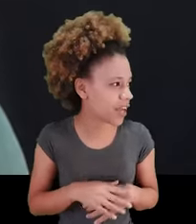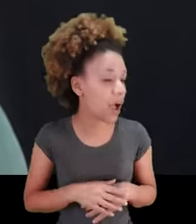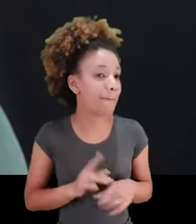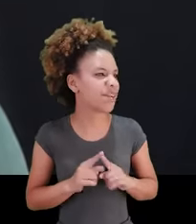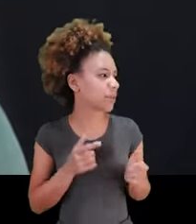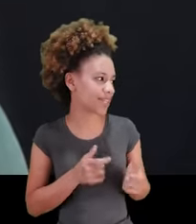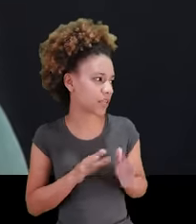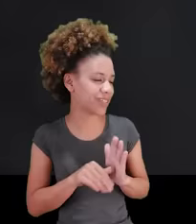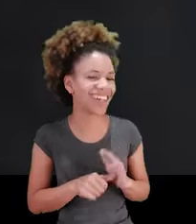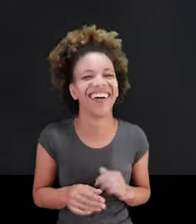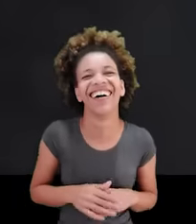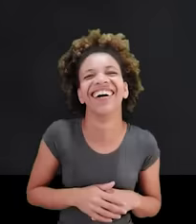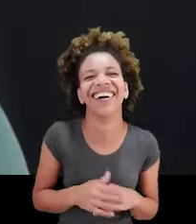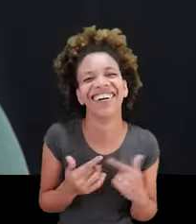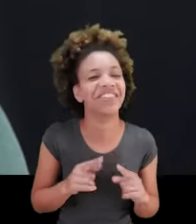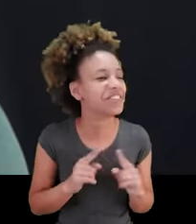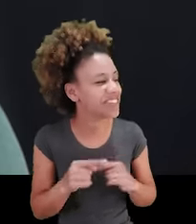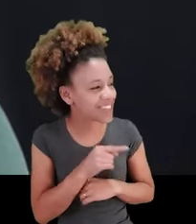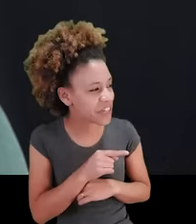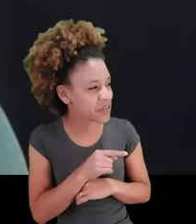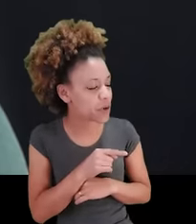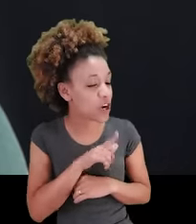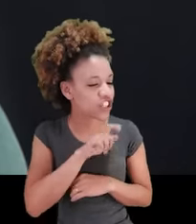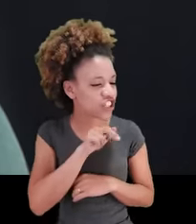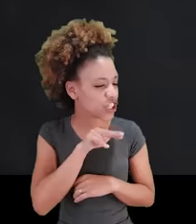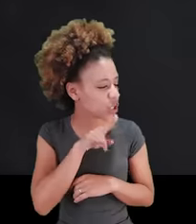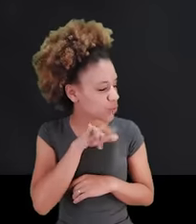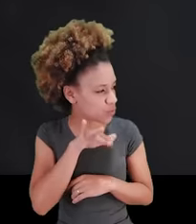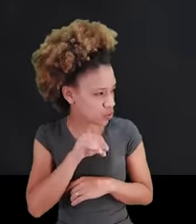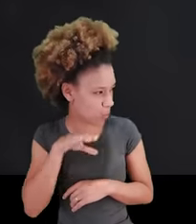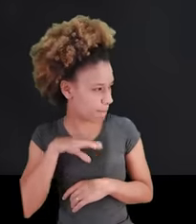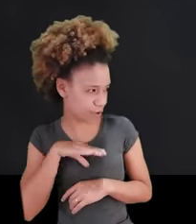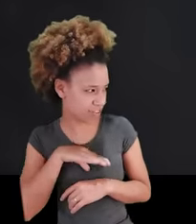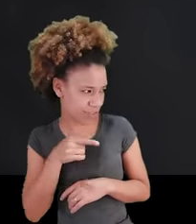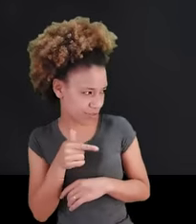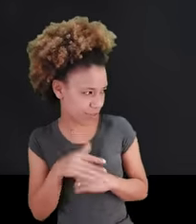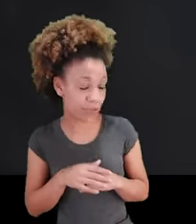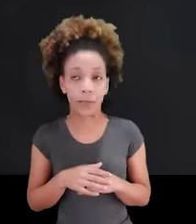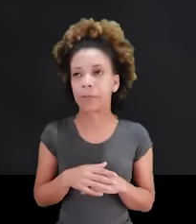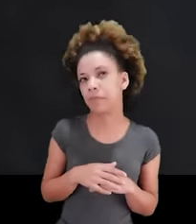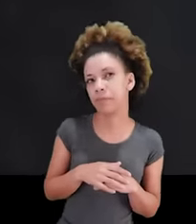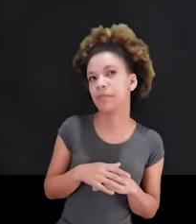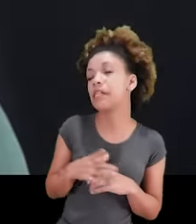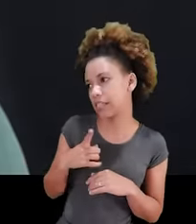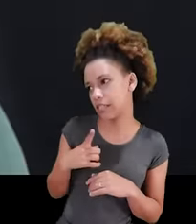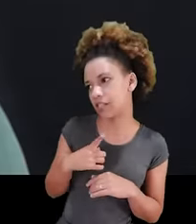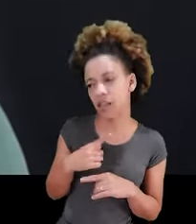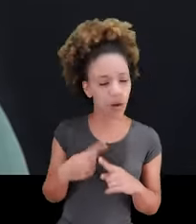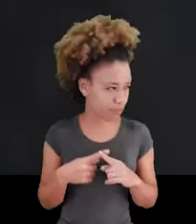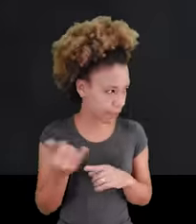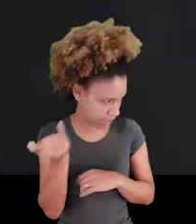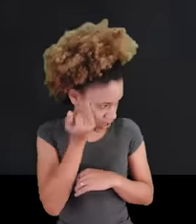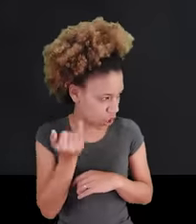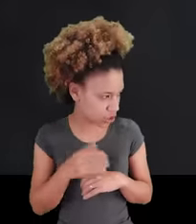assaltar. Agora, vocês, o gerúndio não existe pra vocês. No Alentejo, existe. Porque eles são